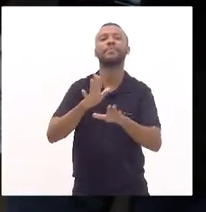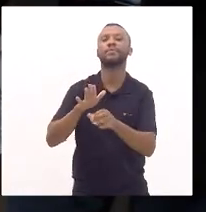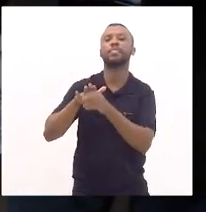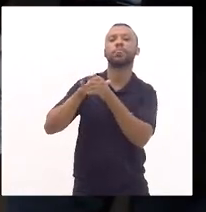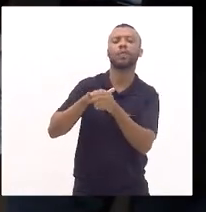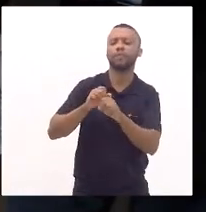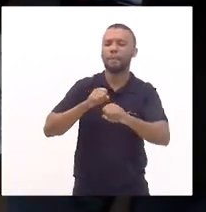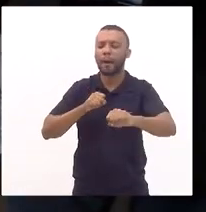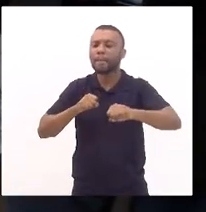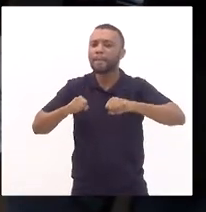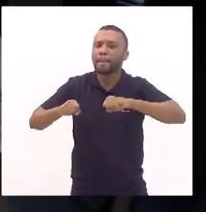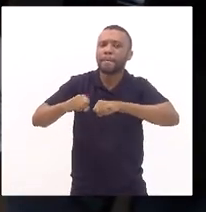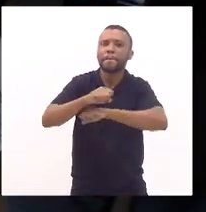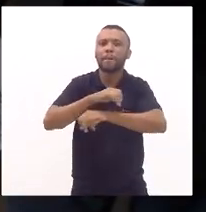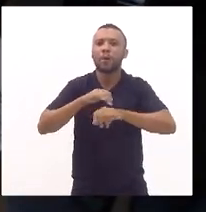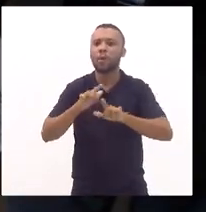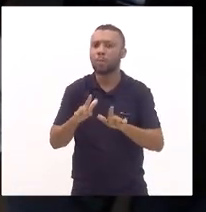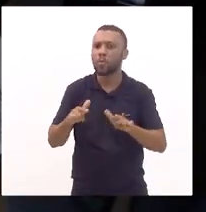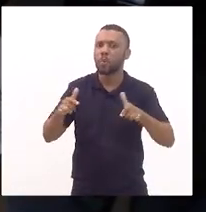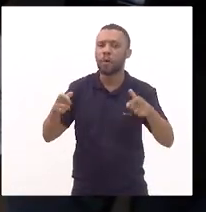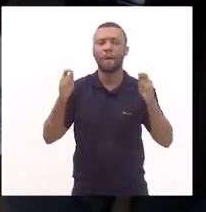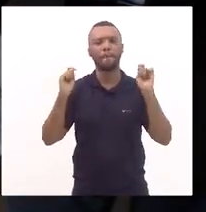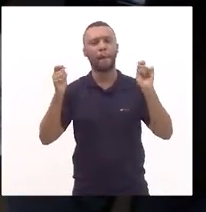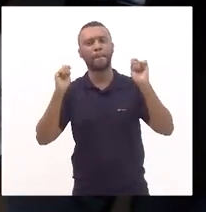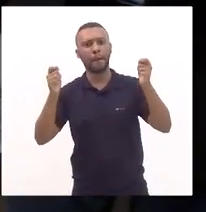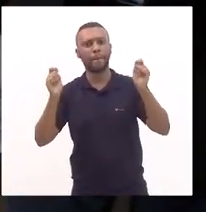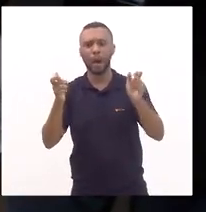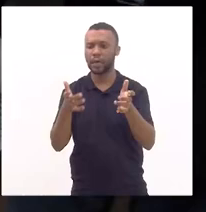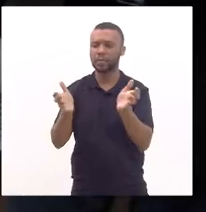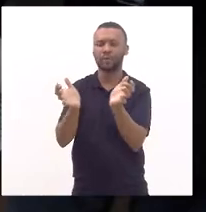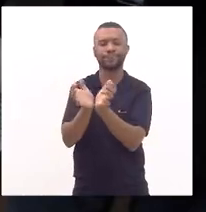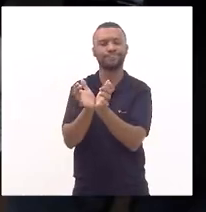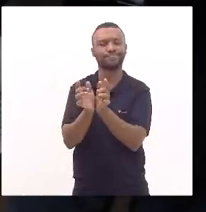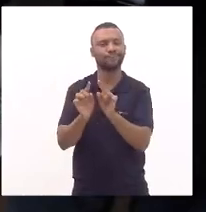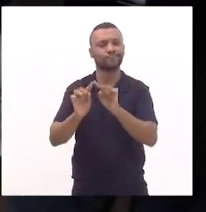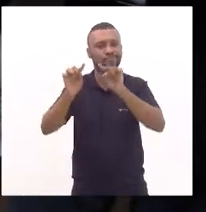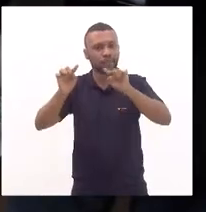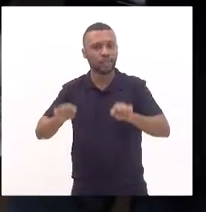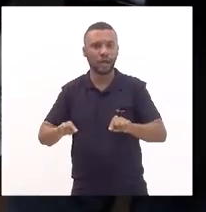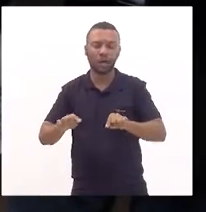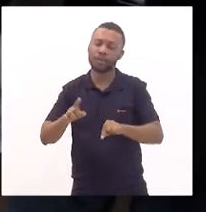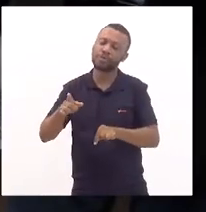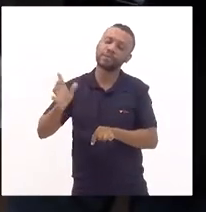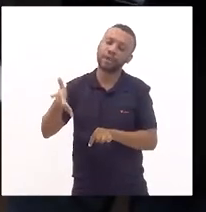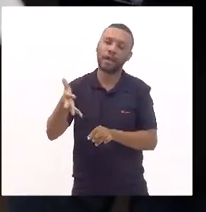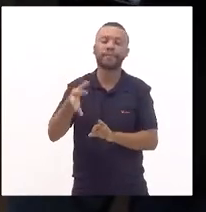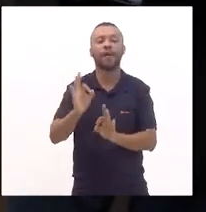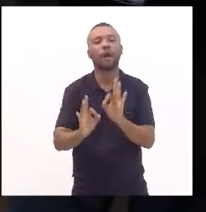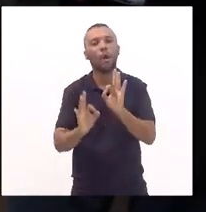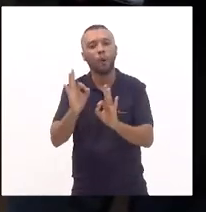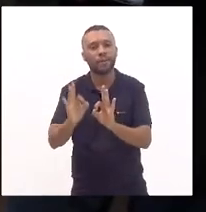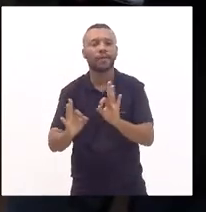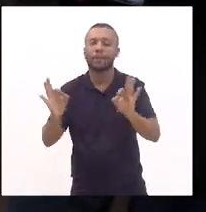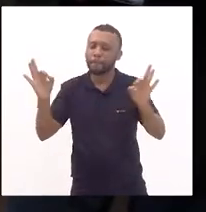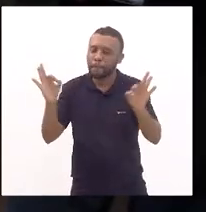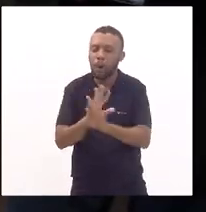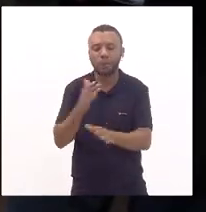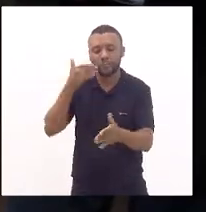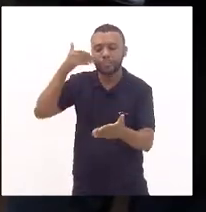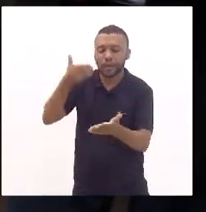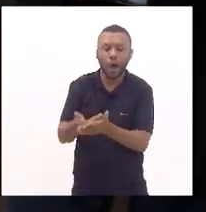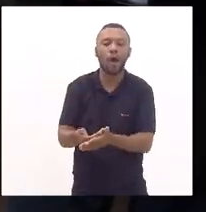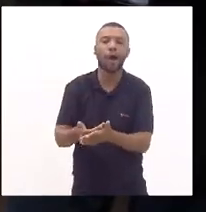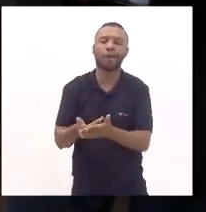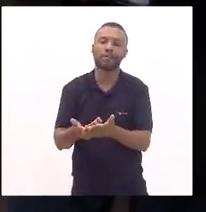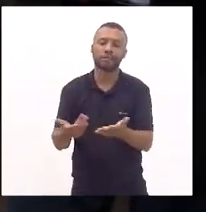existir movimento, nem mobilização da categoria. Isso teria que ser já de pronto,